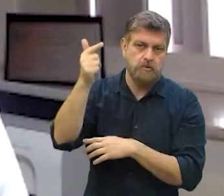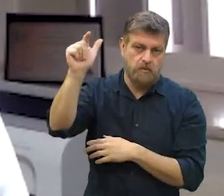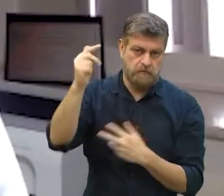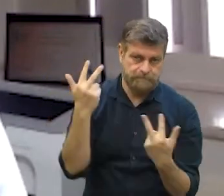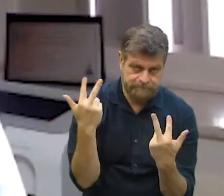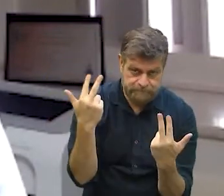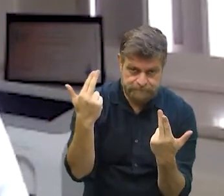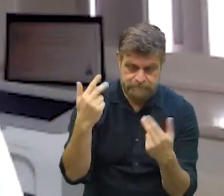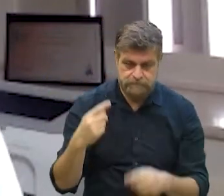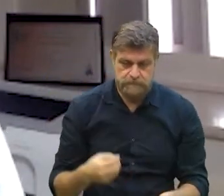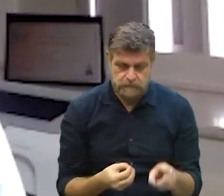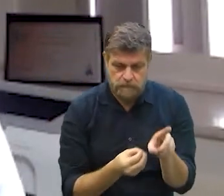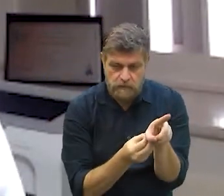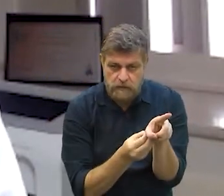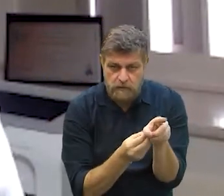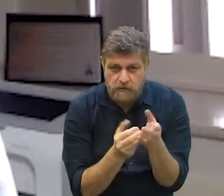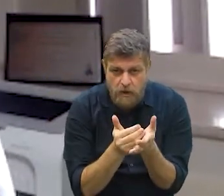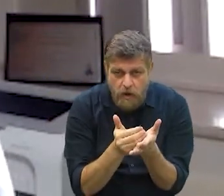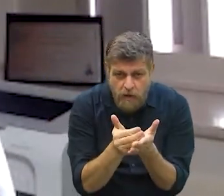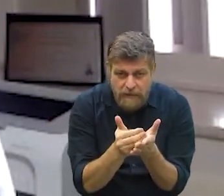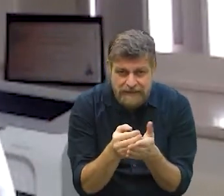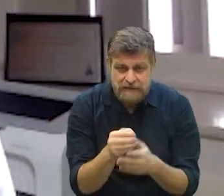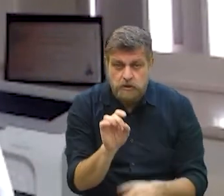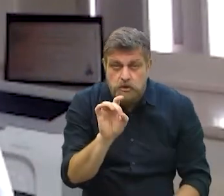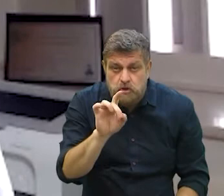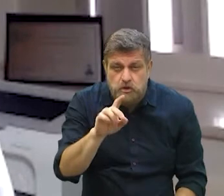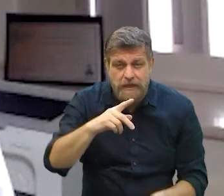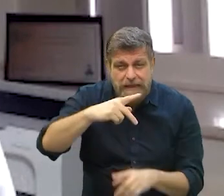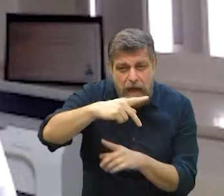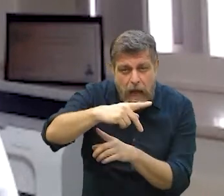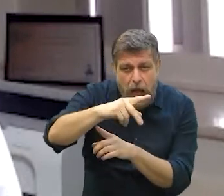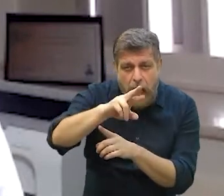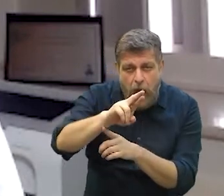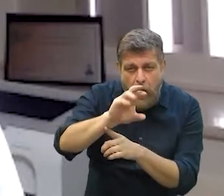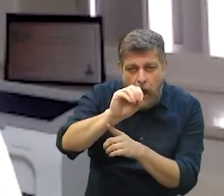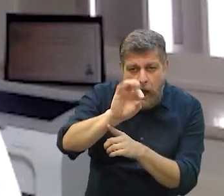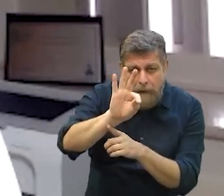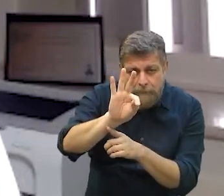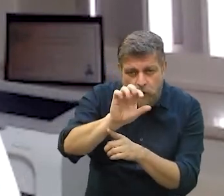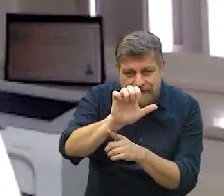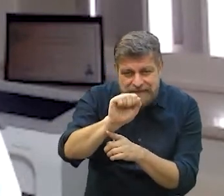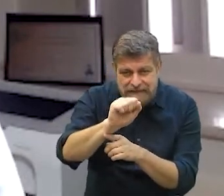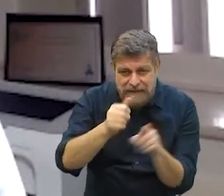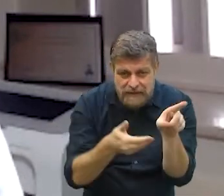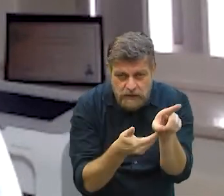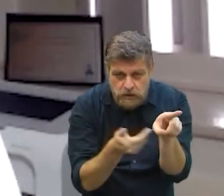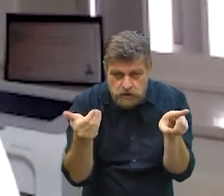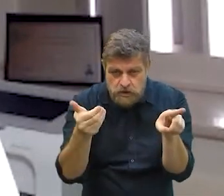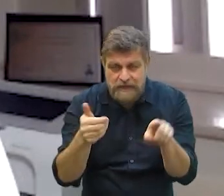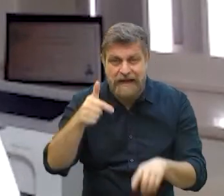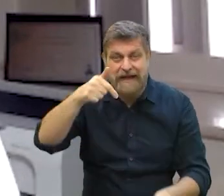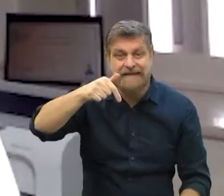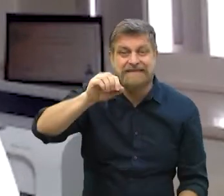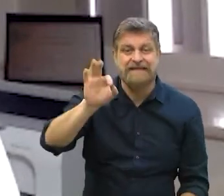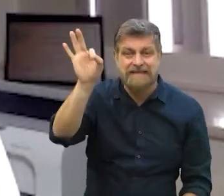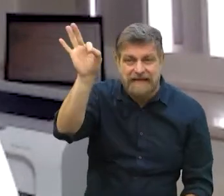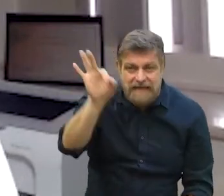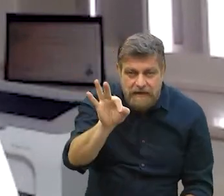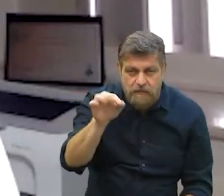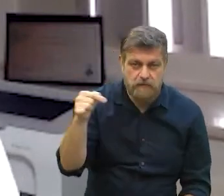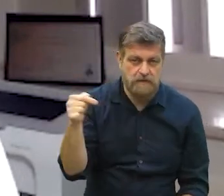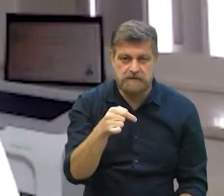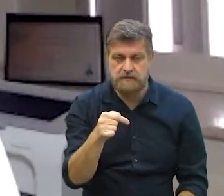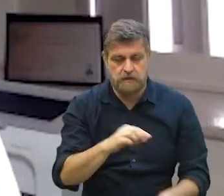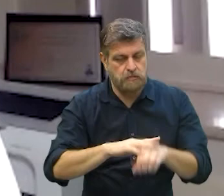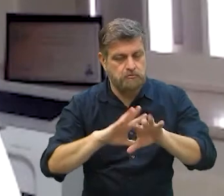forma localizada, quando esse tumor ainda está restrito à próstata, se realizarmos a cirurgia, nós vamos estar curando 70% desses pacientes